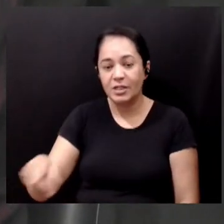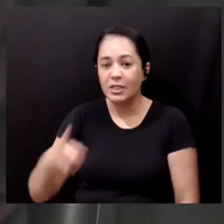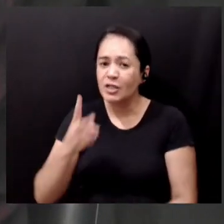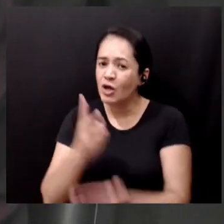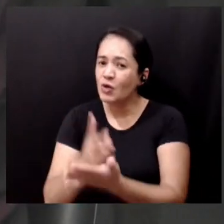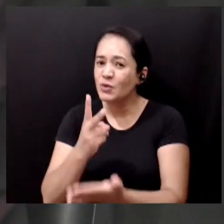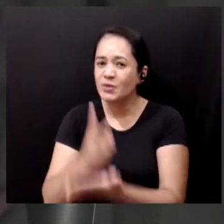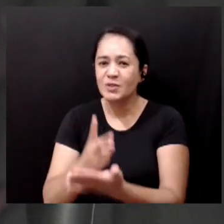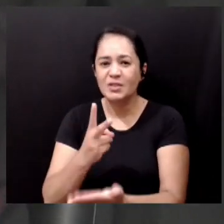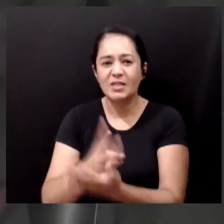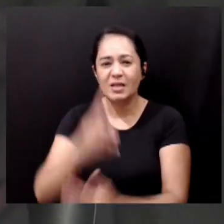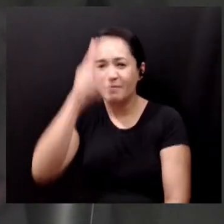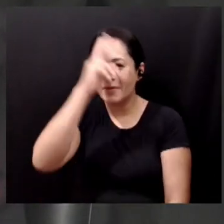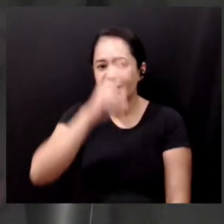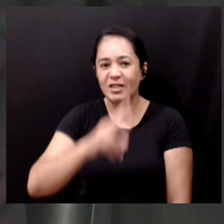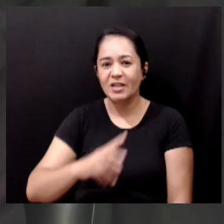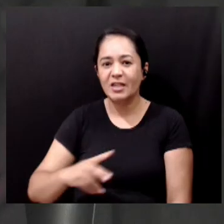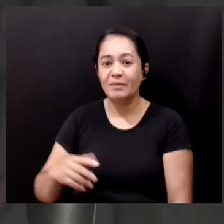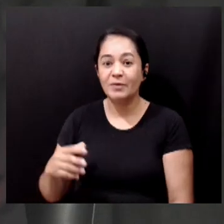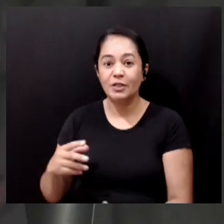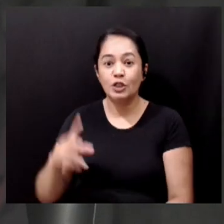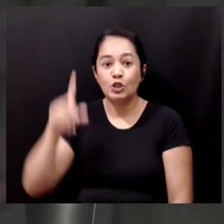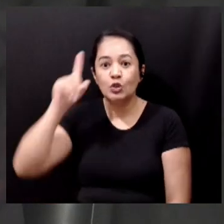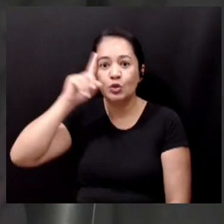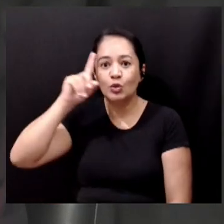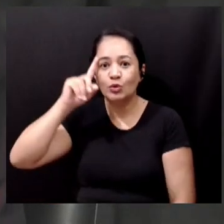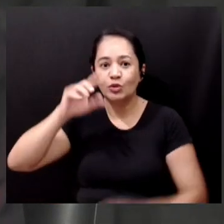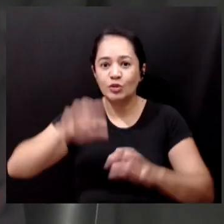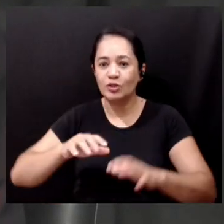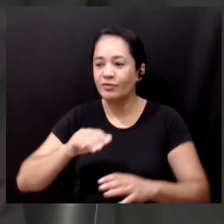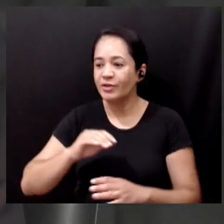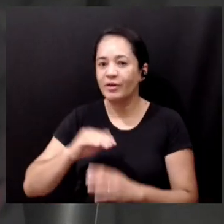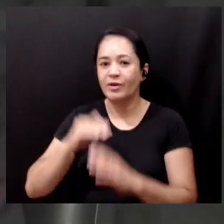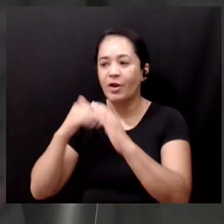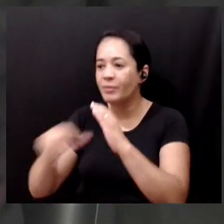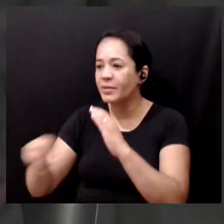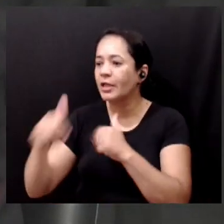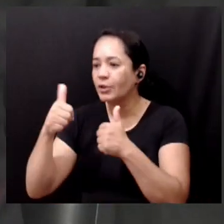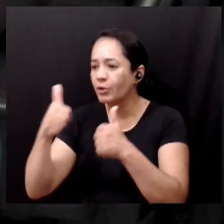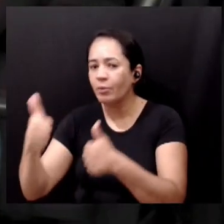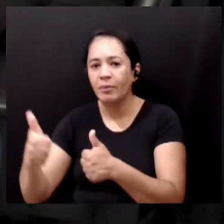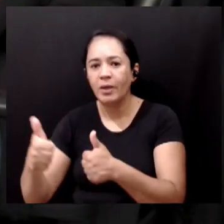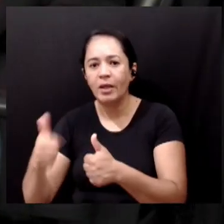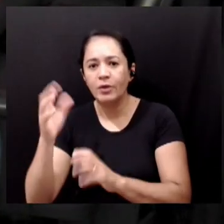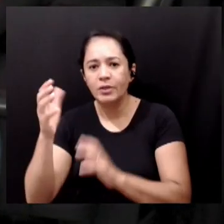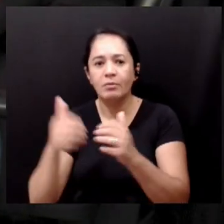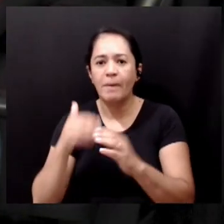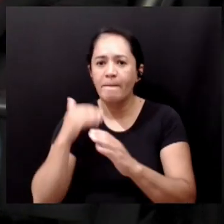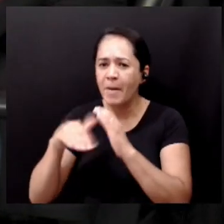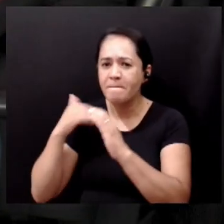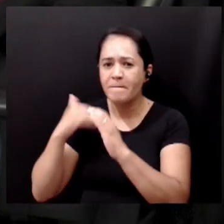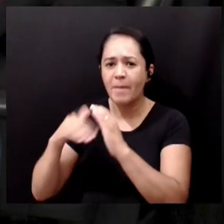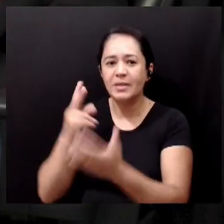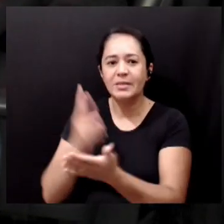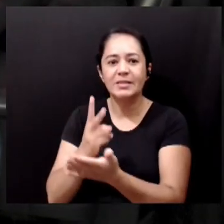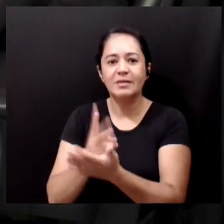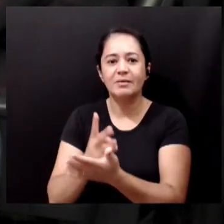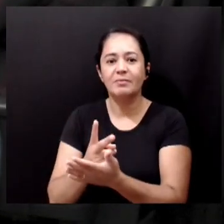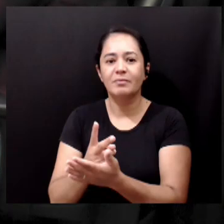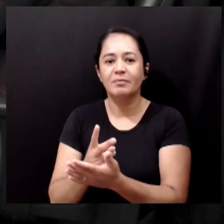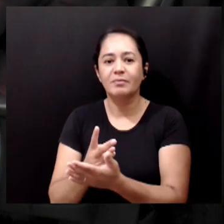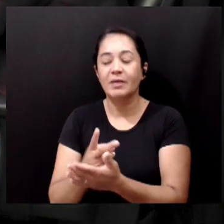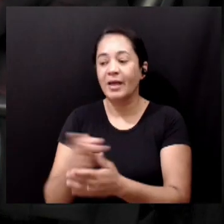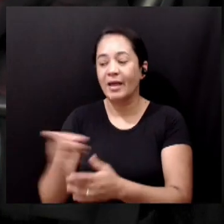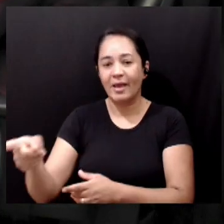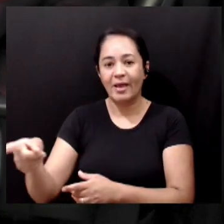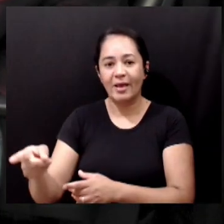todos esses dias que choveu depois que eu estive lá, eu mandei uma mensagem, aí tá tudo bem, aconteceu alguma coisa. Porque essa pessoa mora numa área de risco, é isso? Ela não tá numa área de